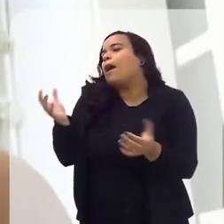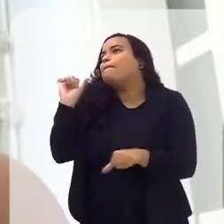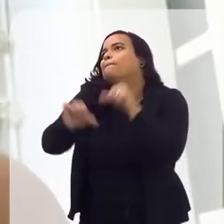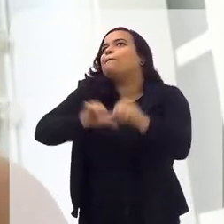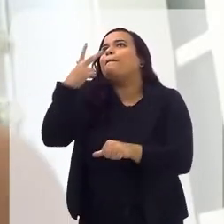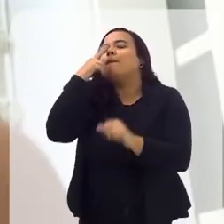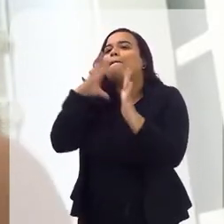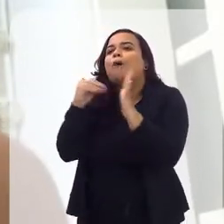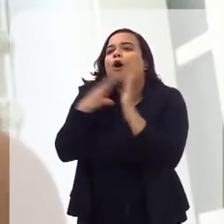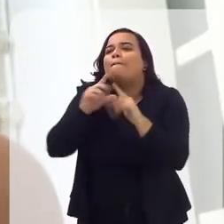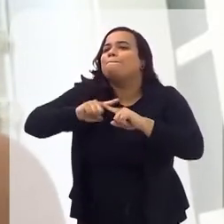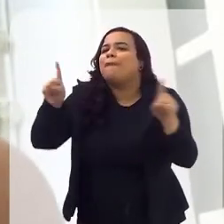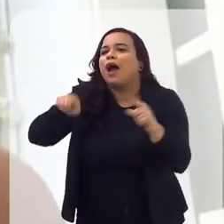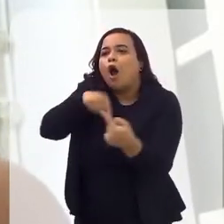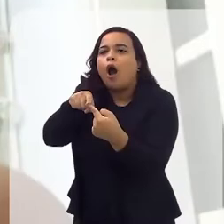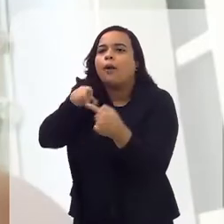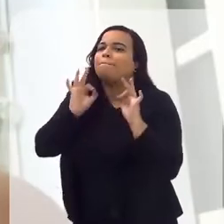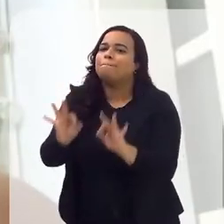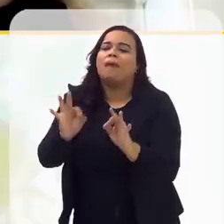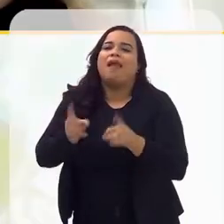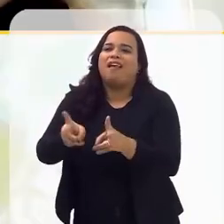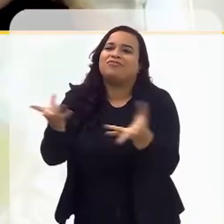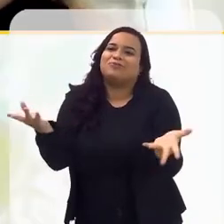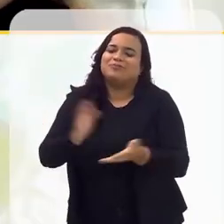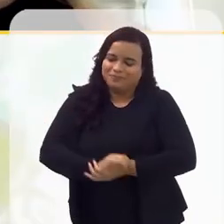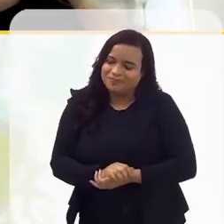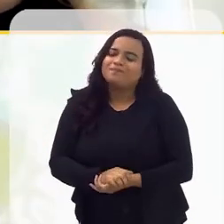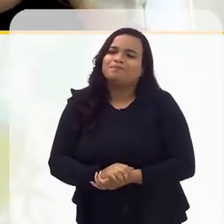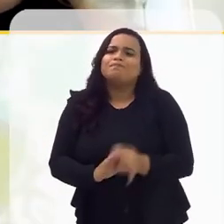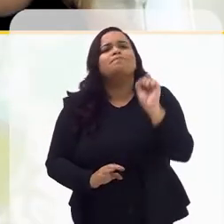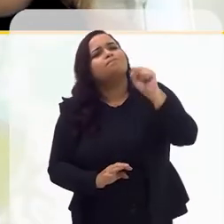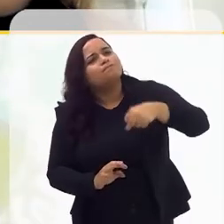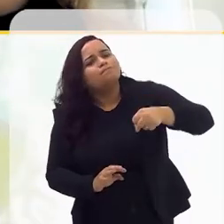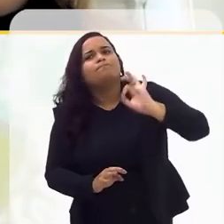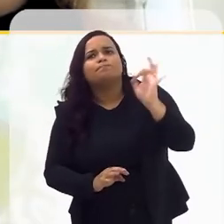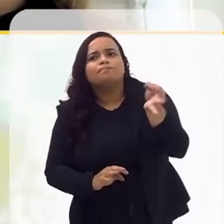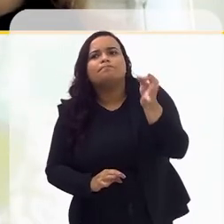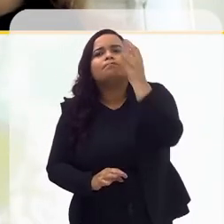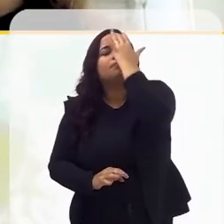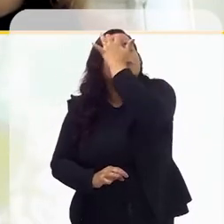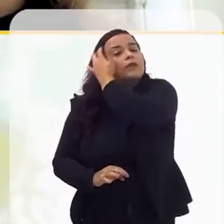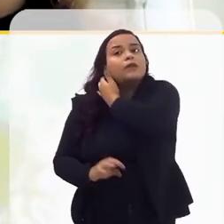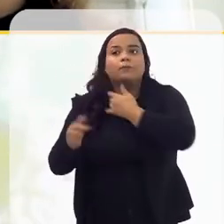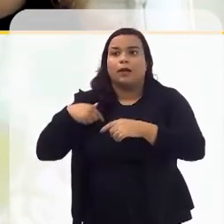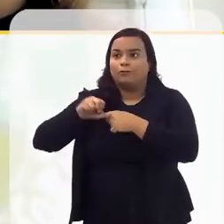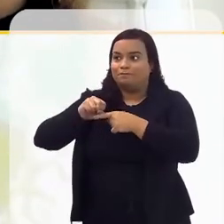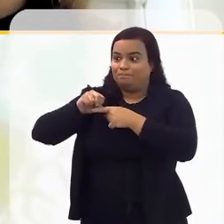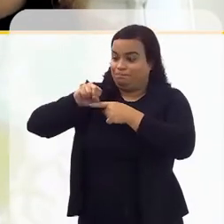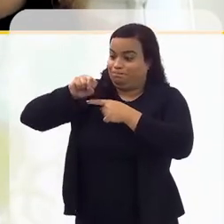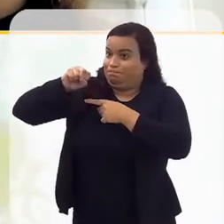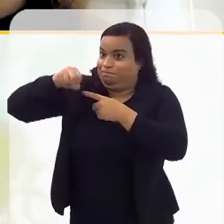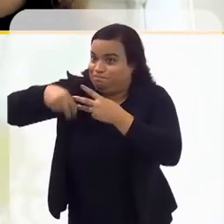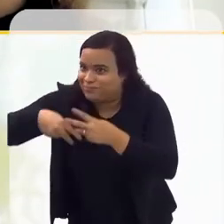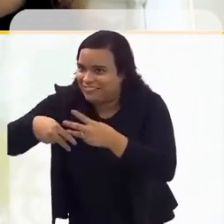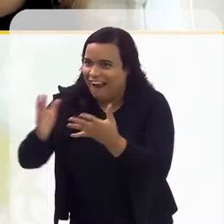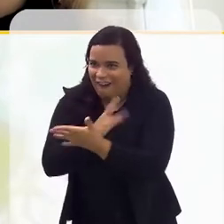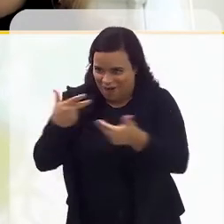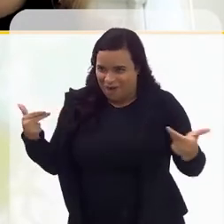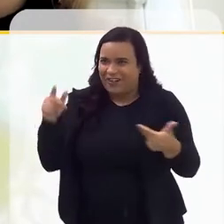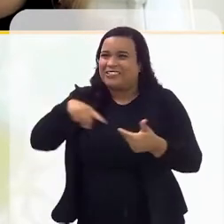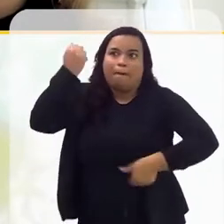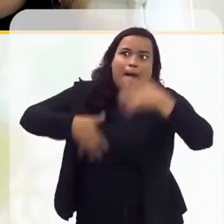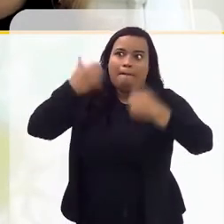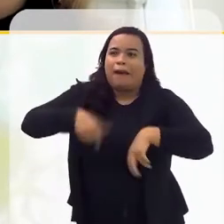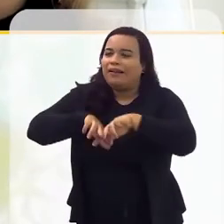né? Mas a lógica continua sendo a mesma. Sim. E aí você chega, eu vou dar um salto, porque a gente vai falar muito sobre